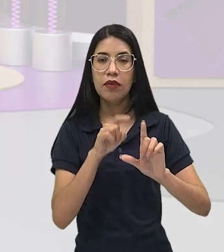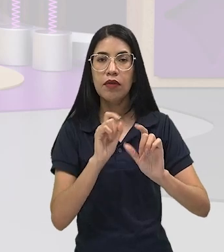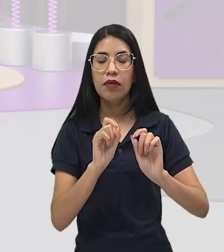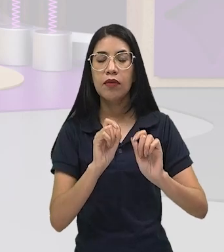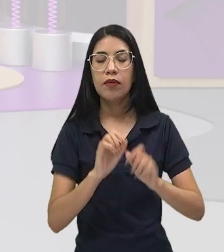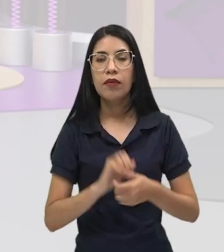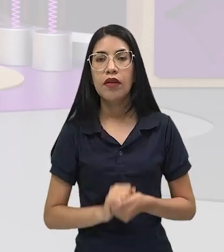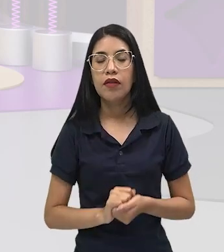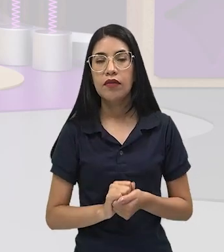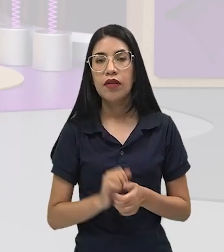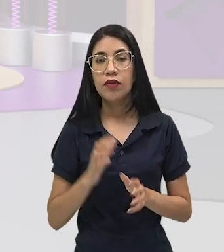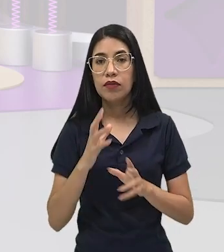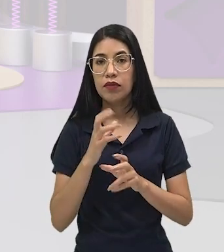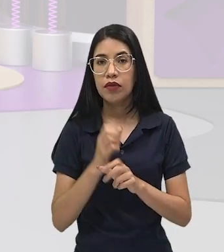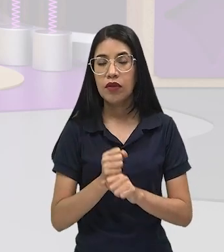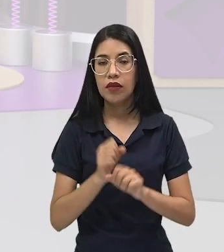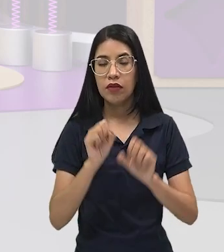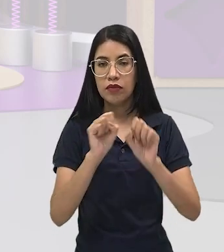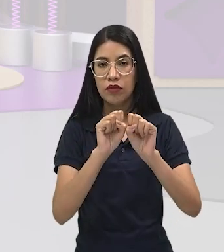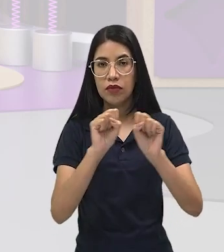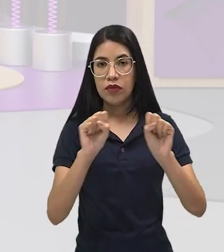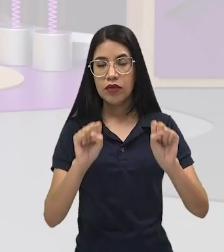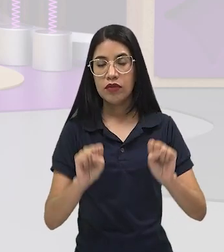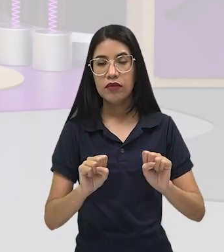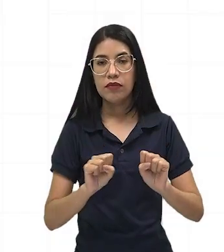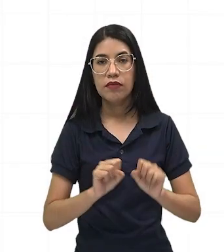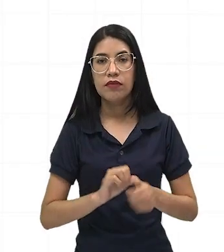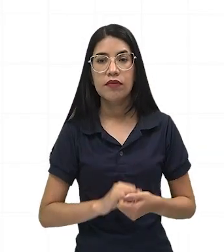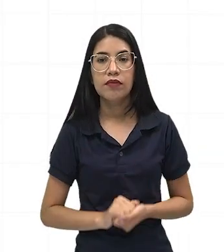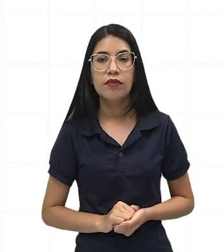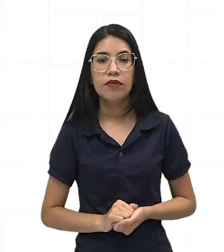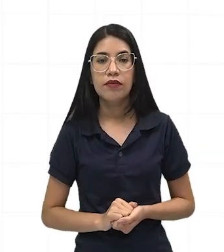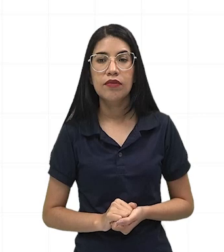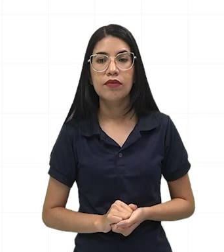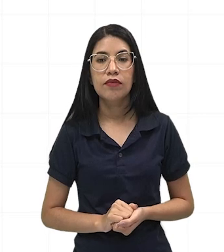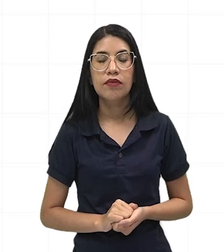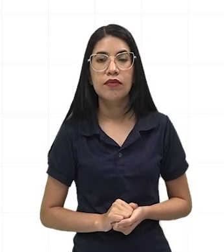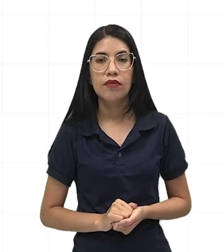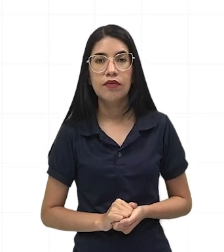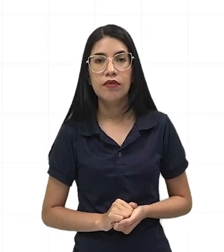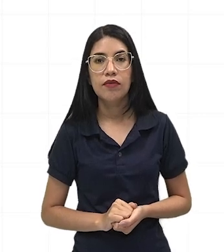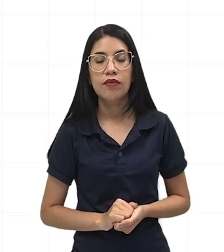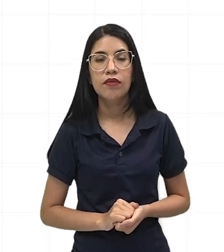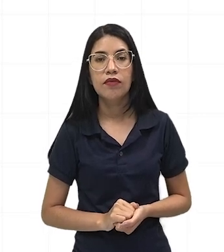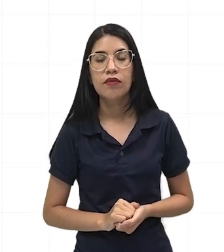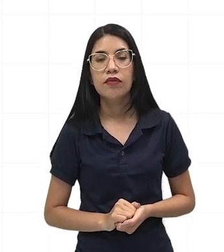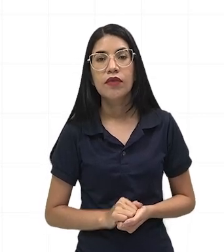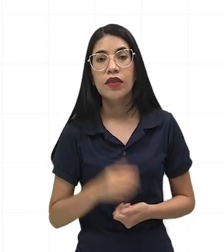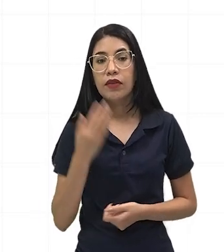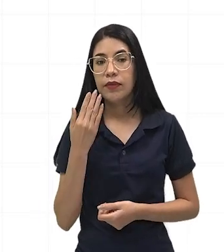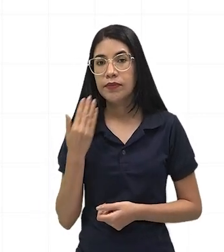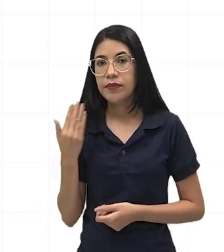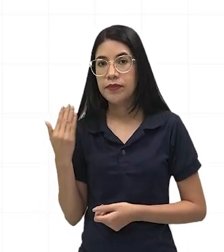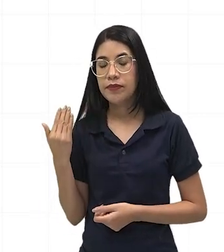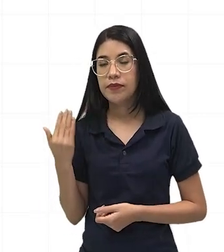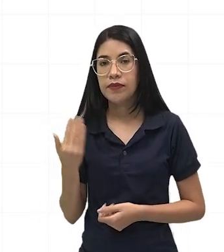está o resultado do meu sisteminha, beleza? Vem comigo, olha lá, vamos ver. Então, tá aqui,